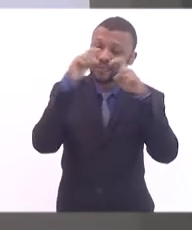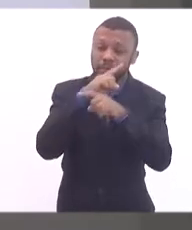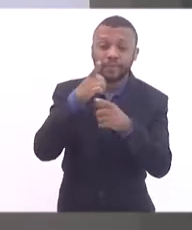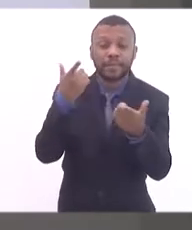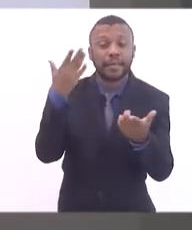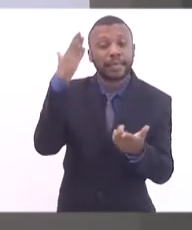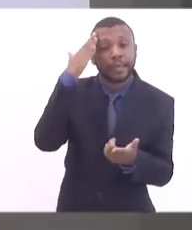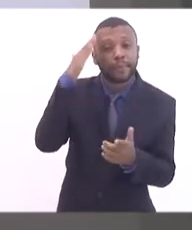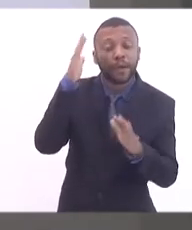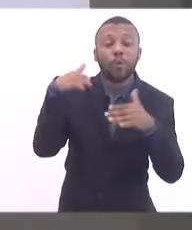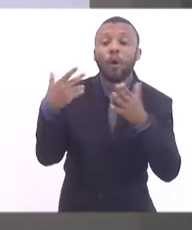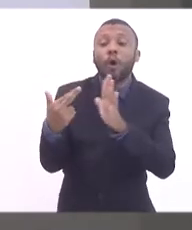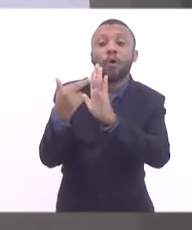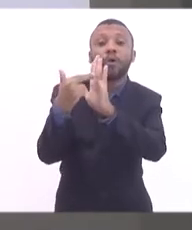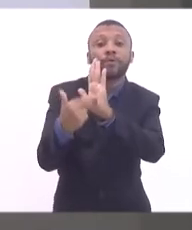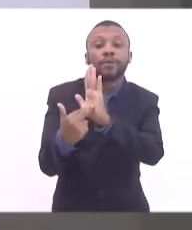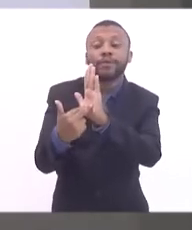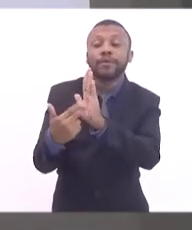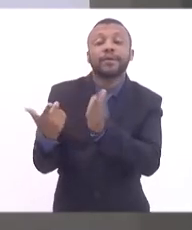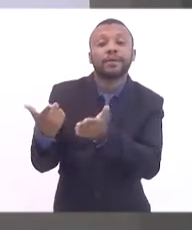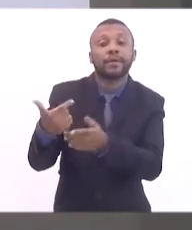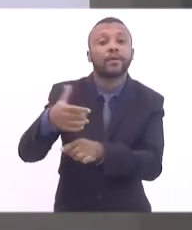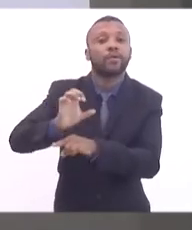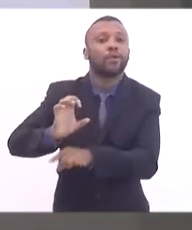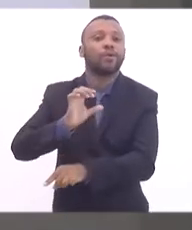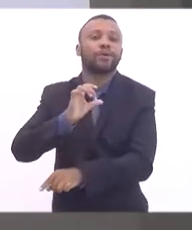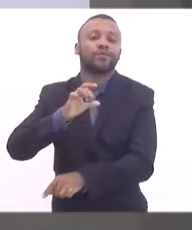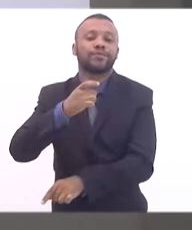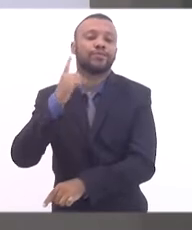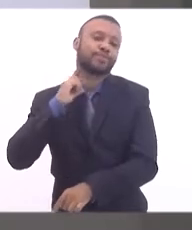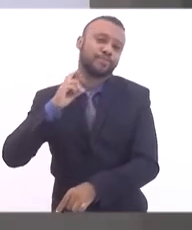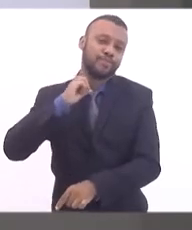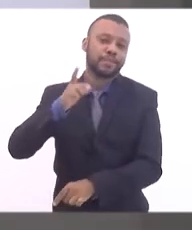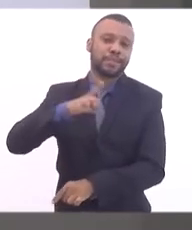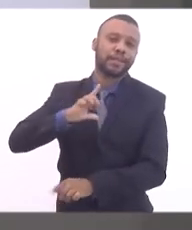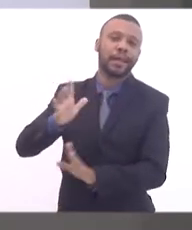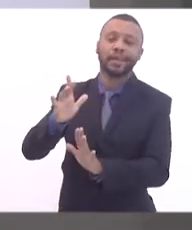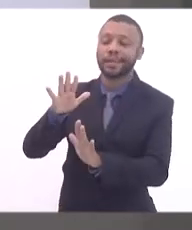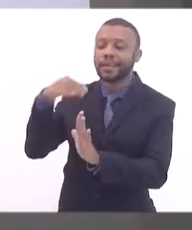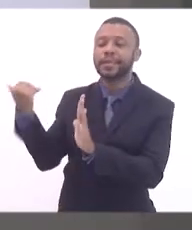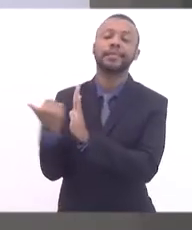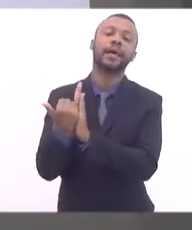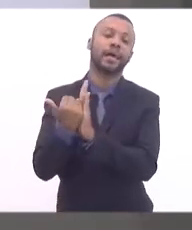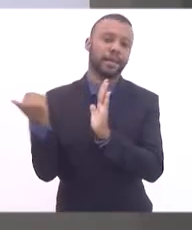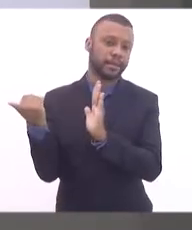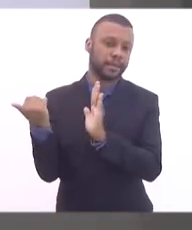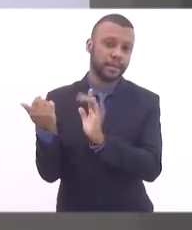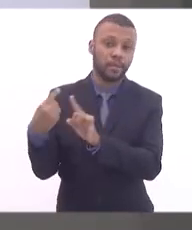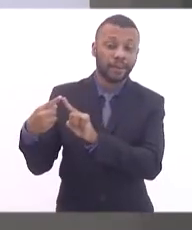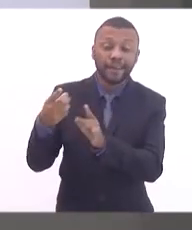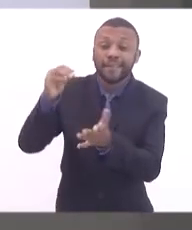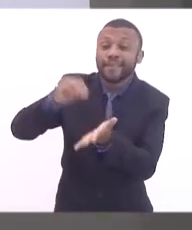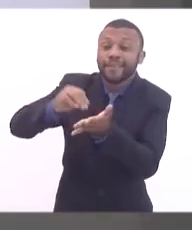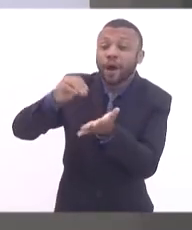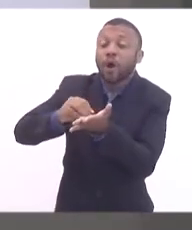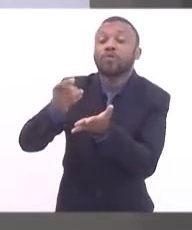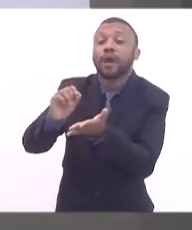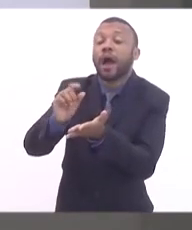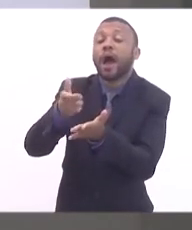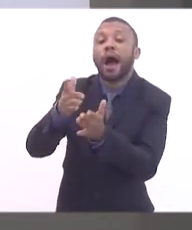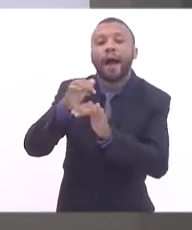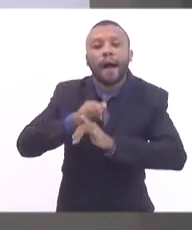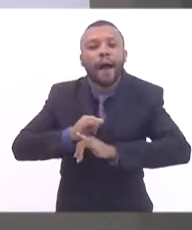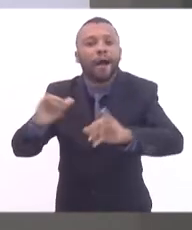o regime que menos da sempre que ela não pública nesse Ret